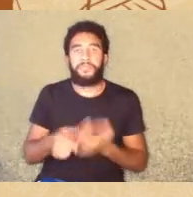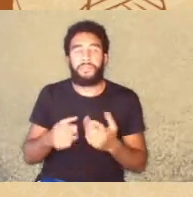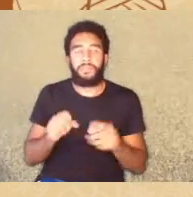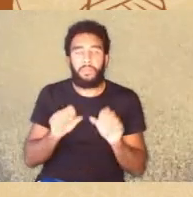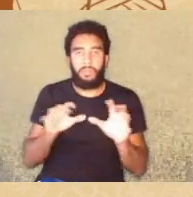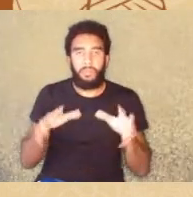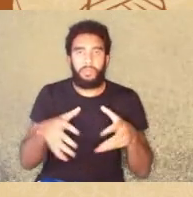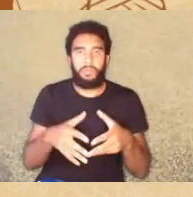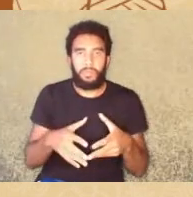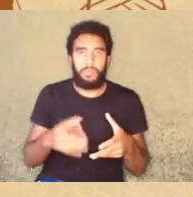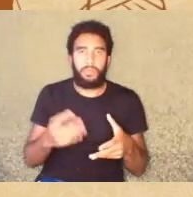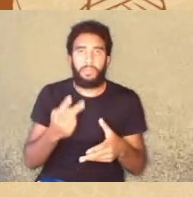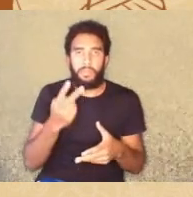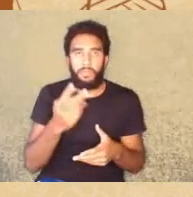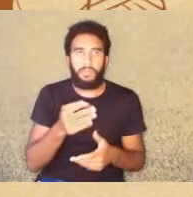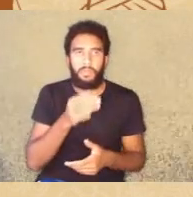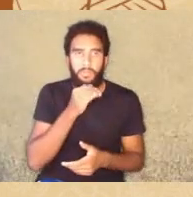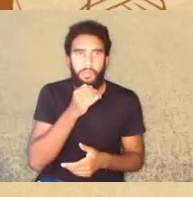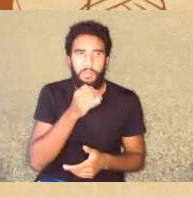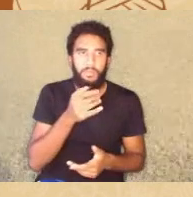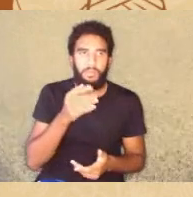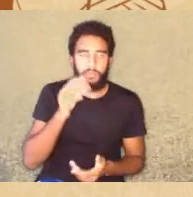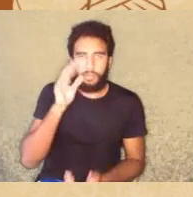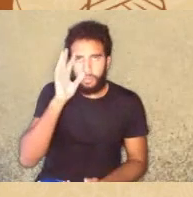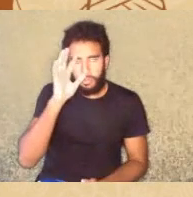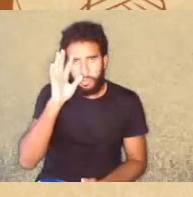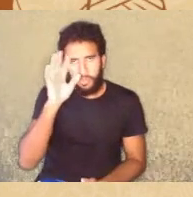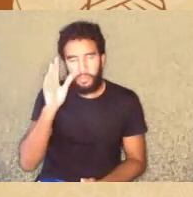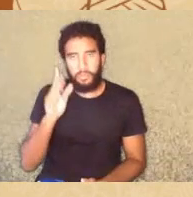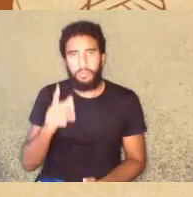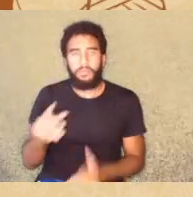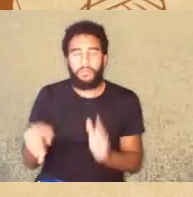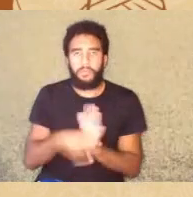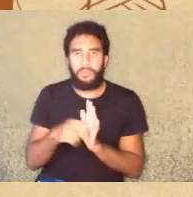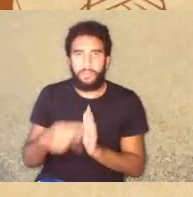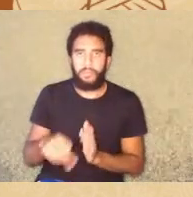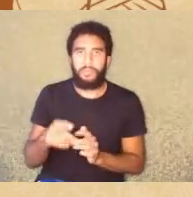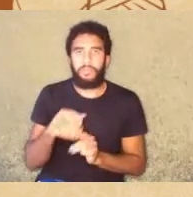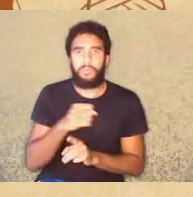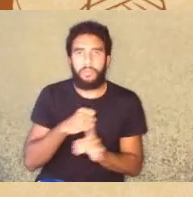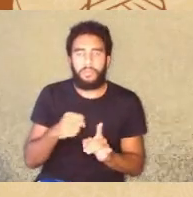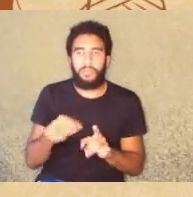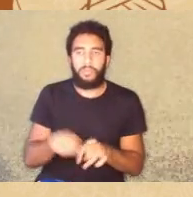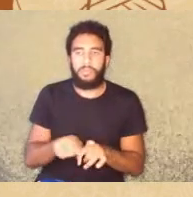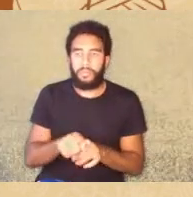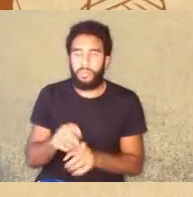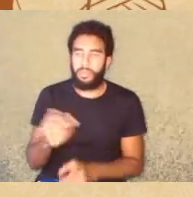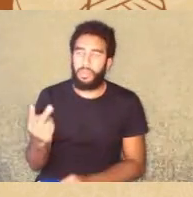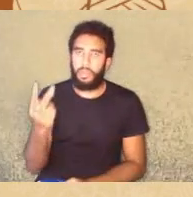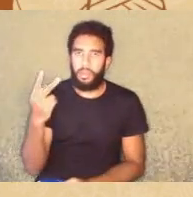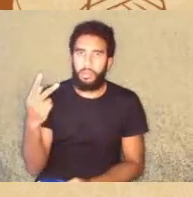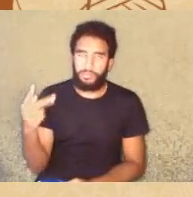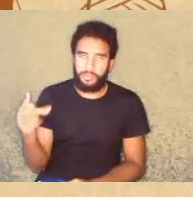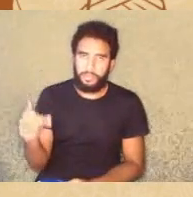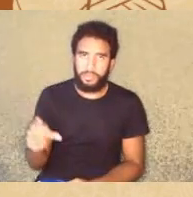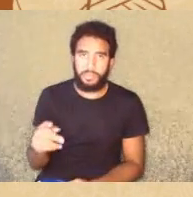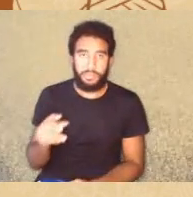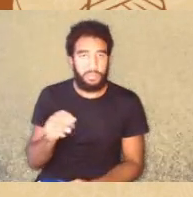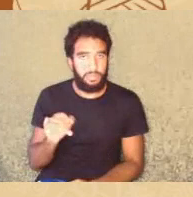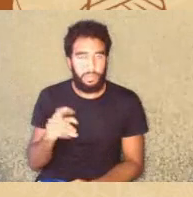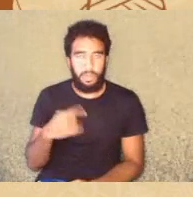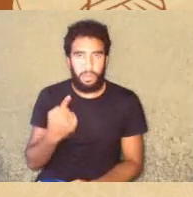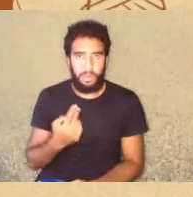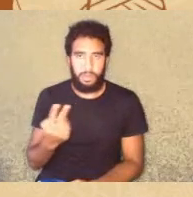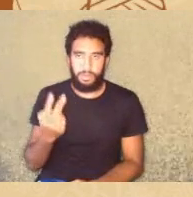Freire, né, a memória é comunitária, é social, que parte dos valores deles, assim, né? Se a gente não interioriza esses valores também